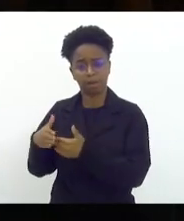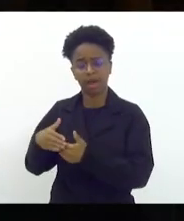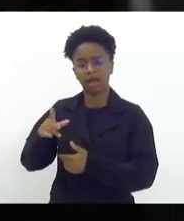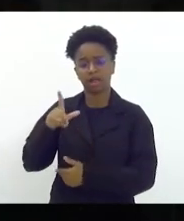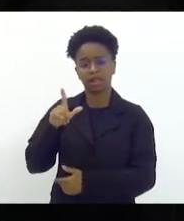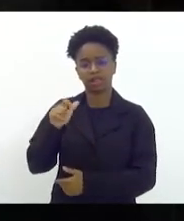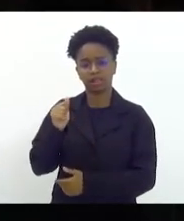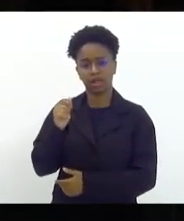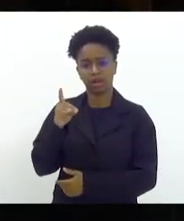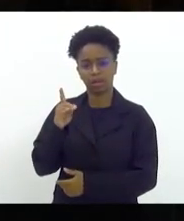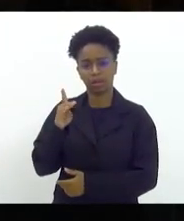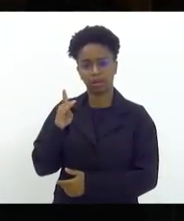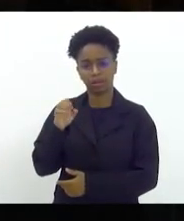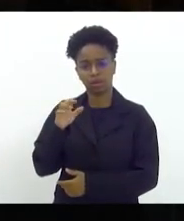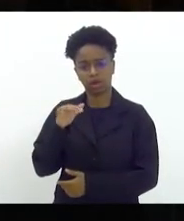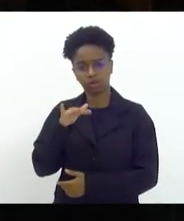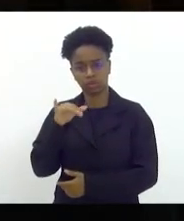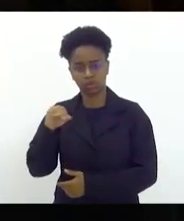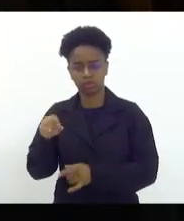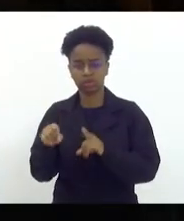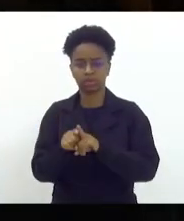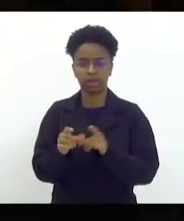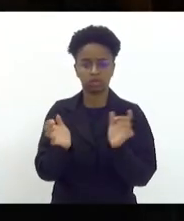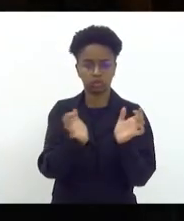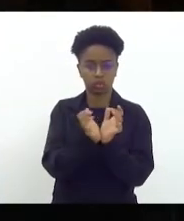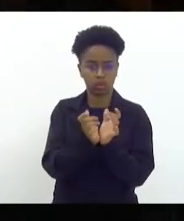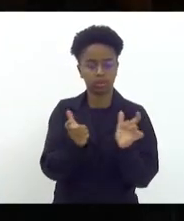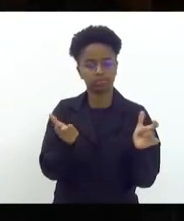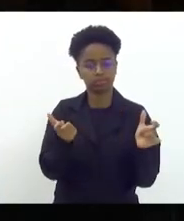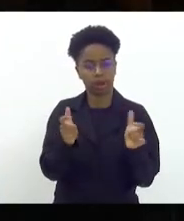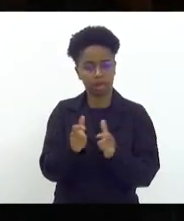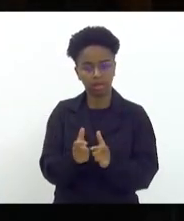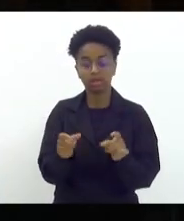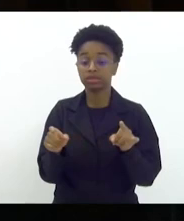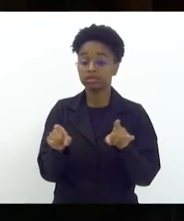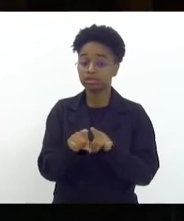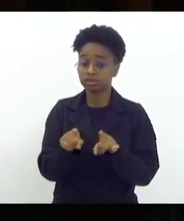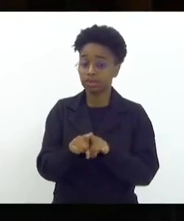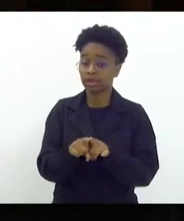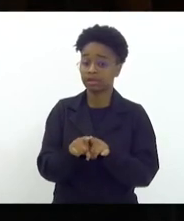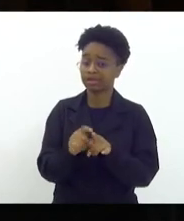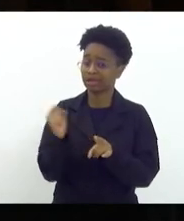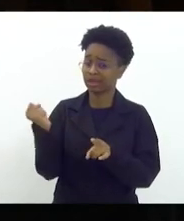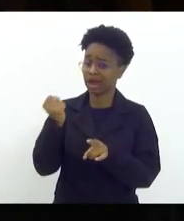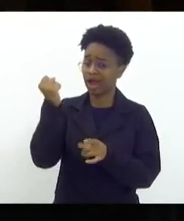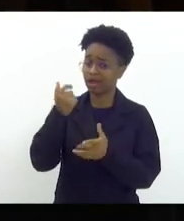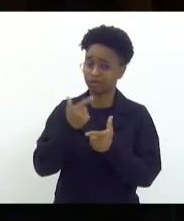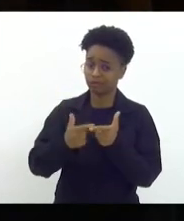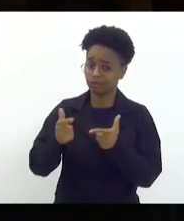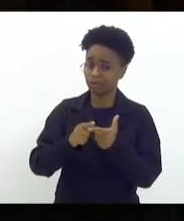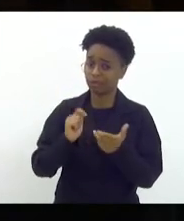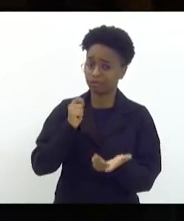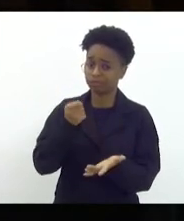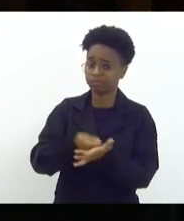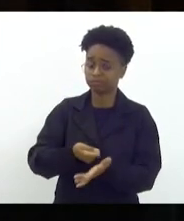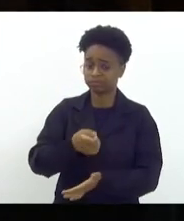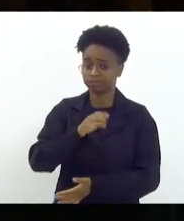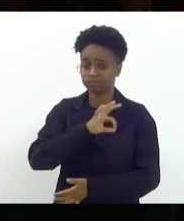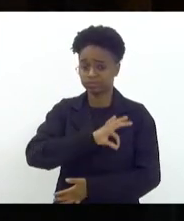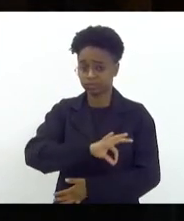diminuição no número de turmas como também o agravamento do problema da remuneração